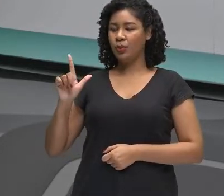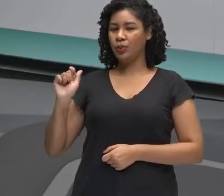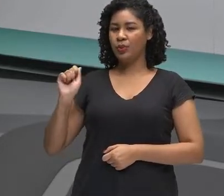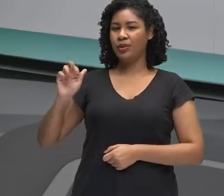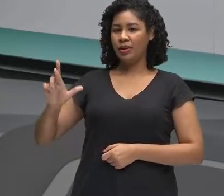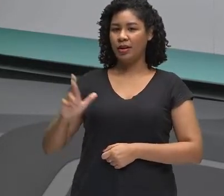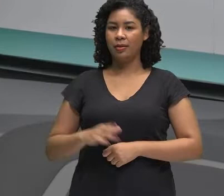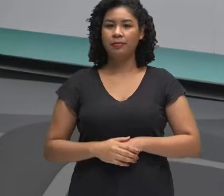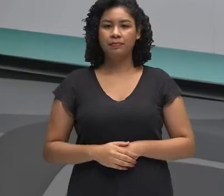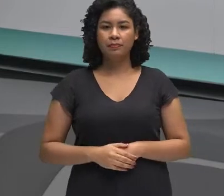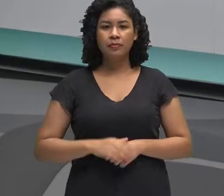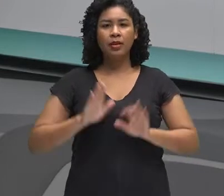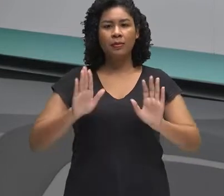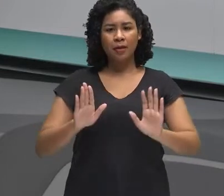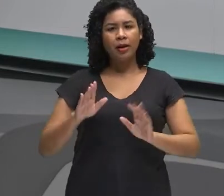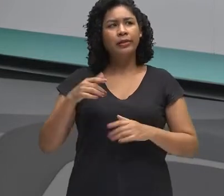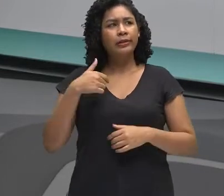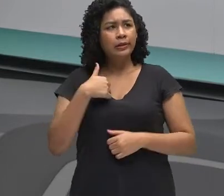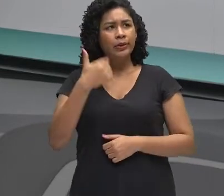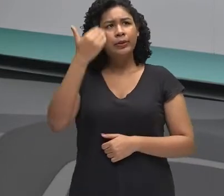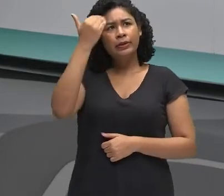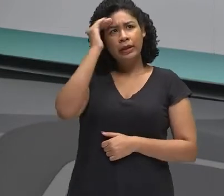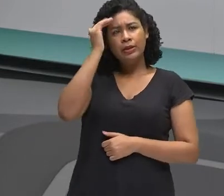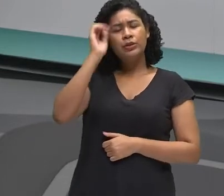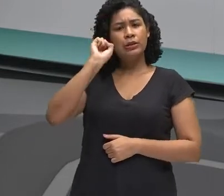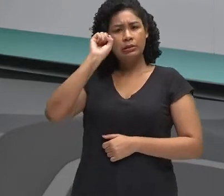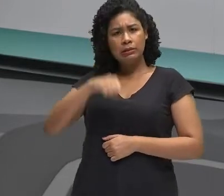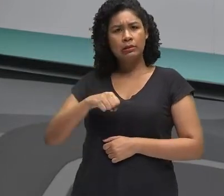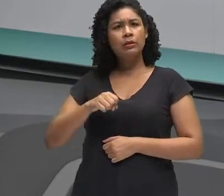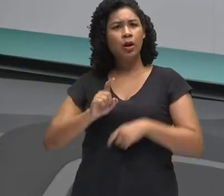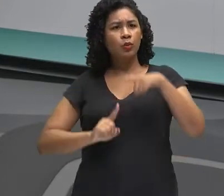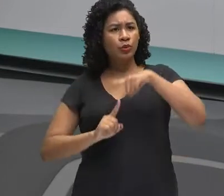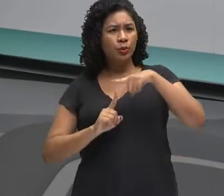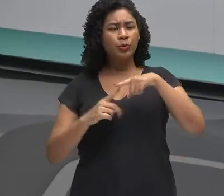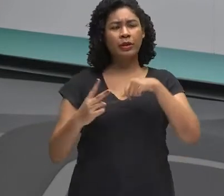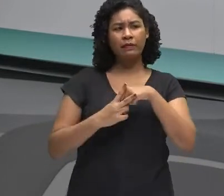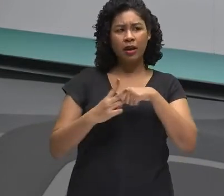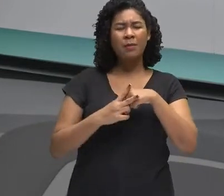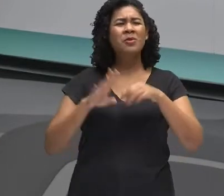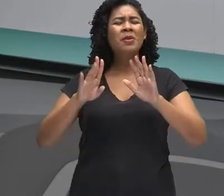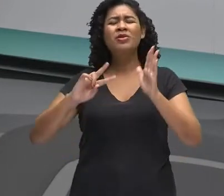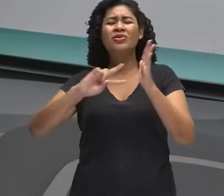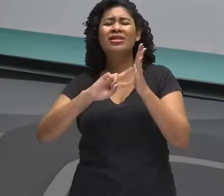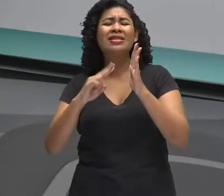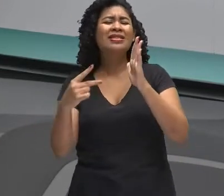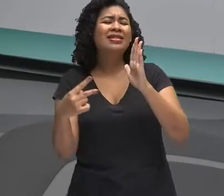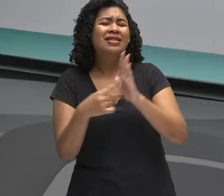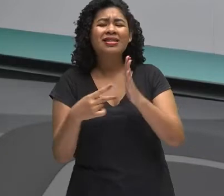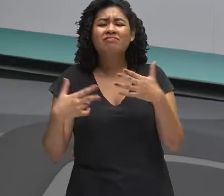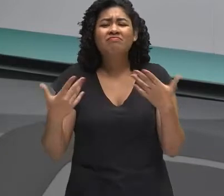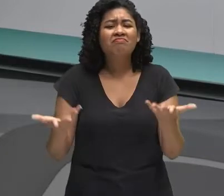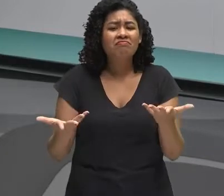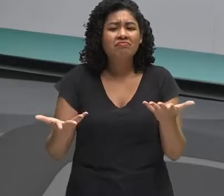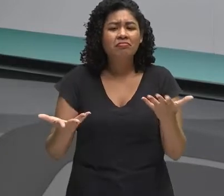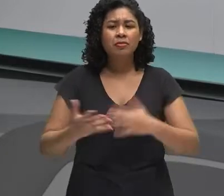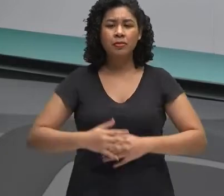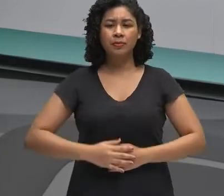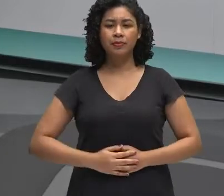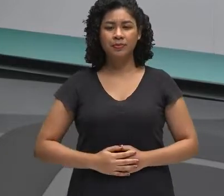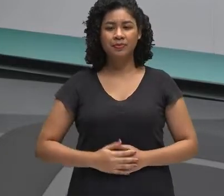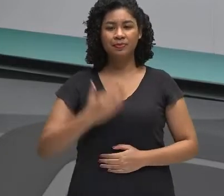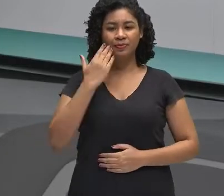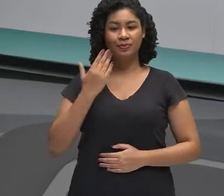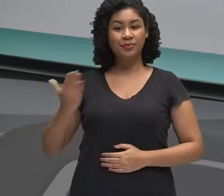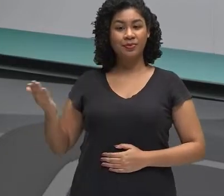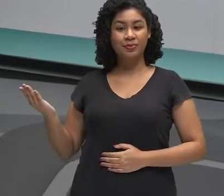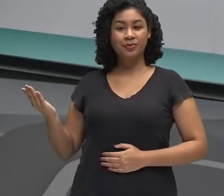tá, teacher, já entendi que você está falando sobre verbos irregulares. Ok, mas o que são esses verbos irregulares? Vamos ver aqui comigo. O que